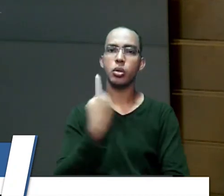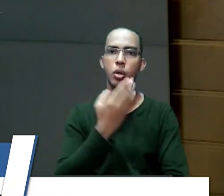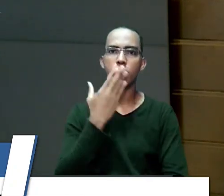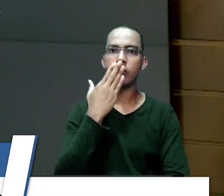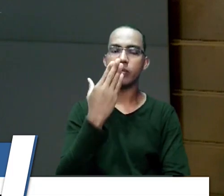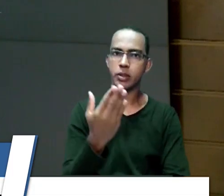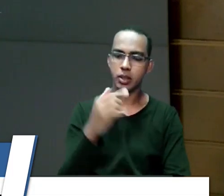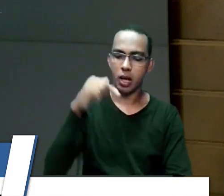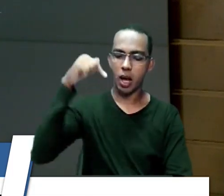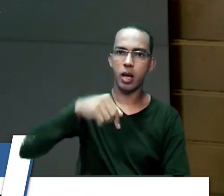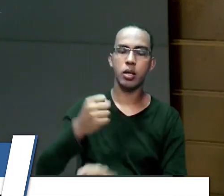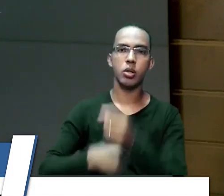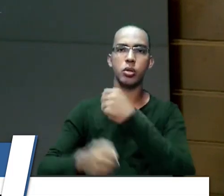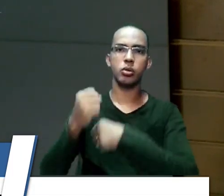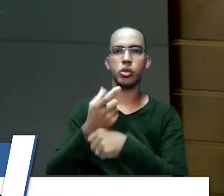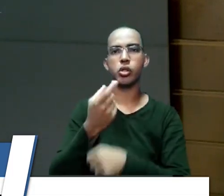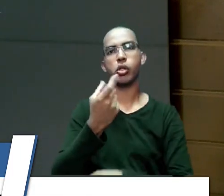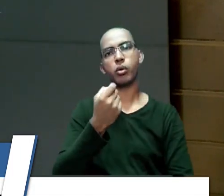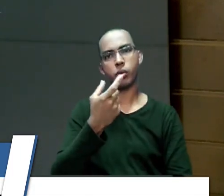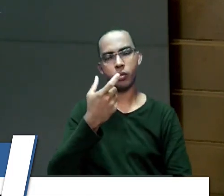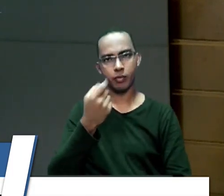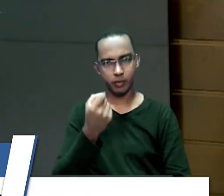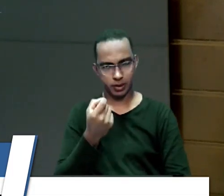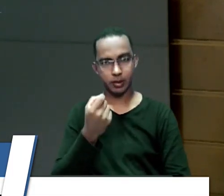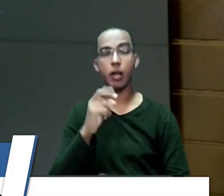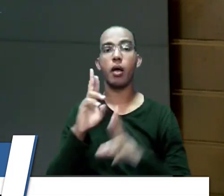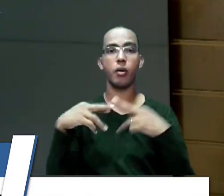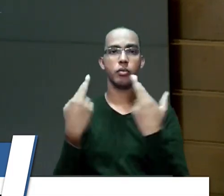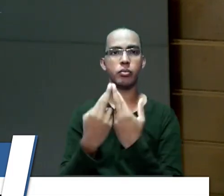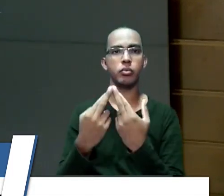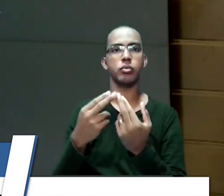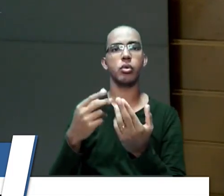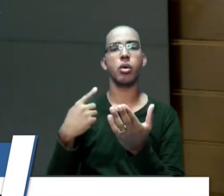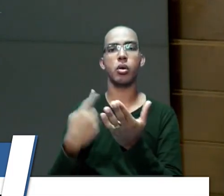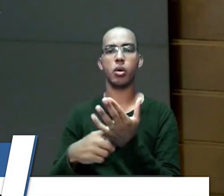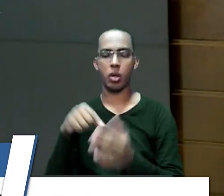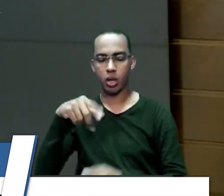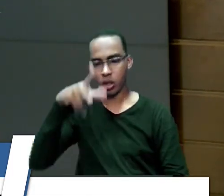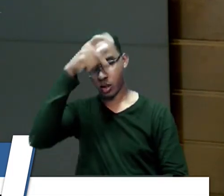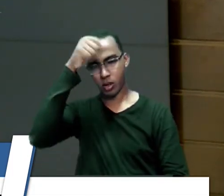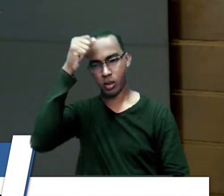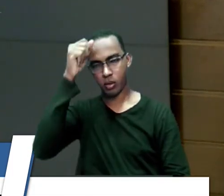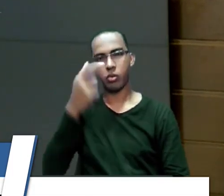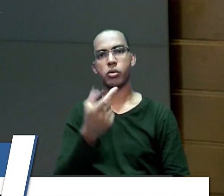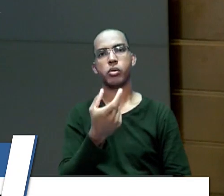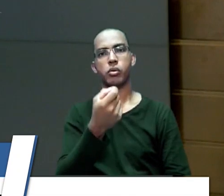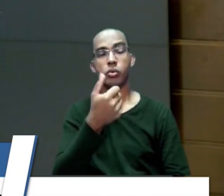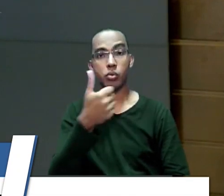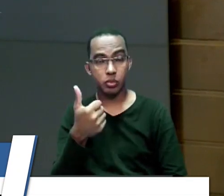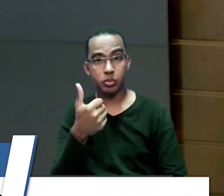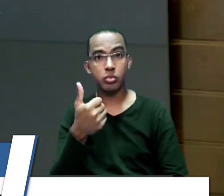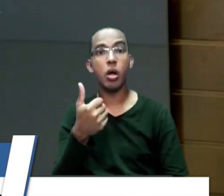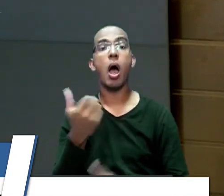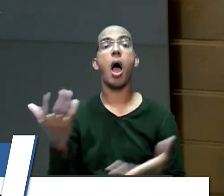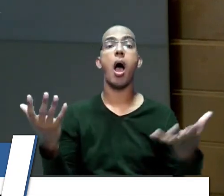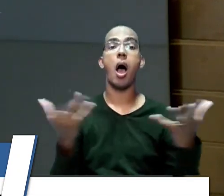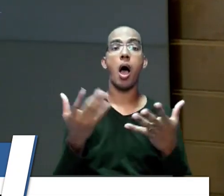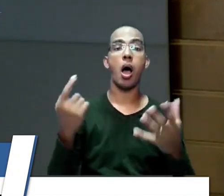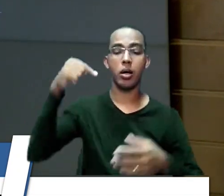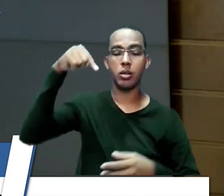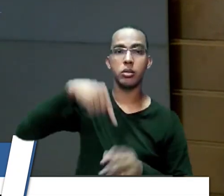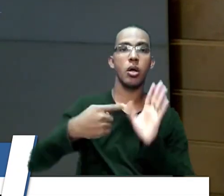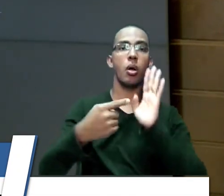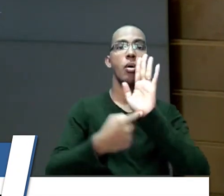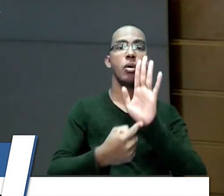aqui no ano de 2020, fiz reunião com o prefeito no seu gabinete no ano de 2021 e agora estamos aqui mostrando para